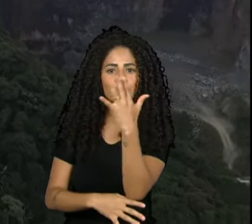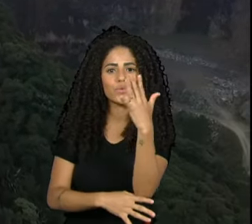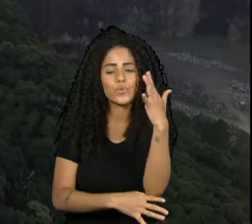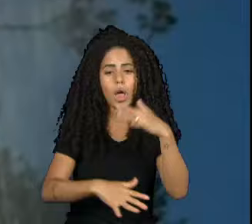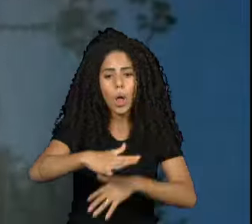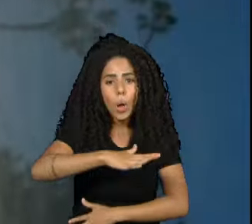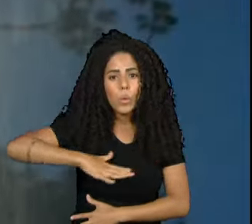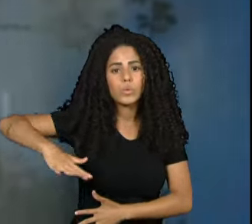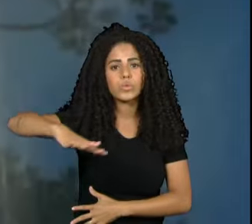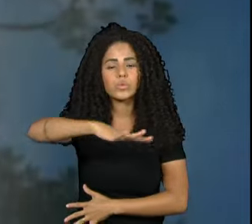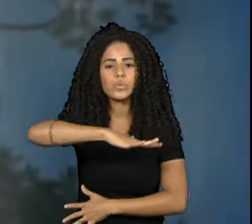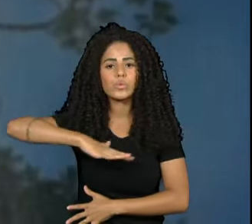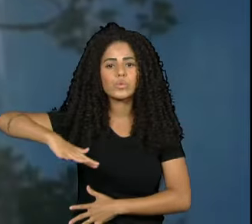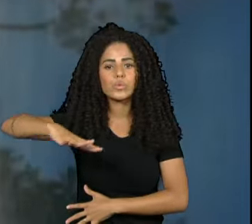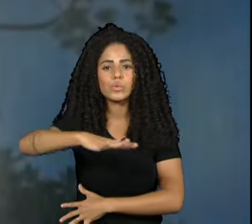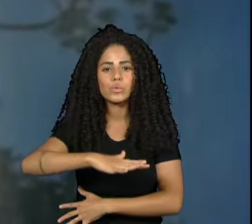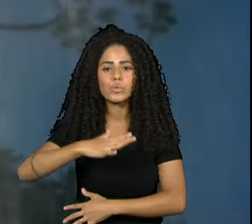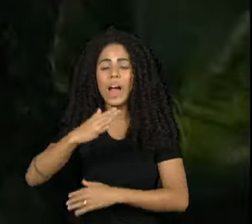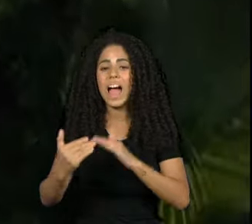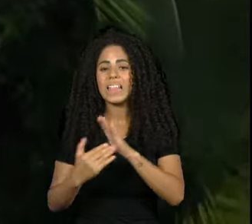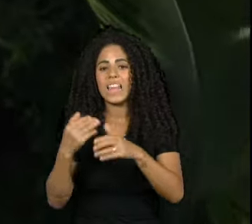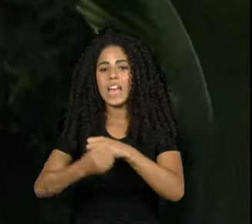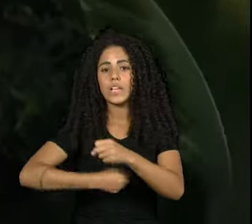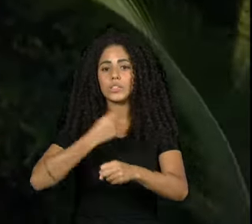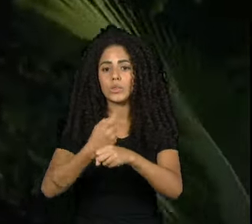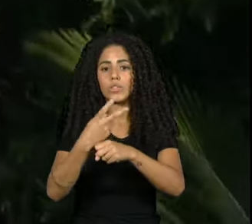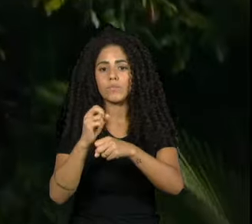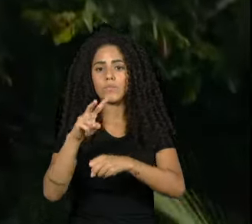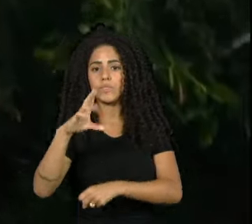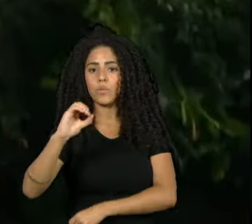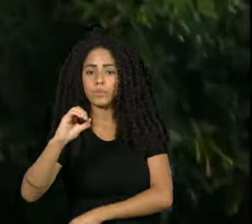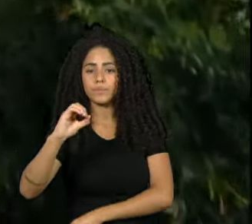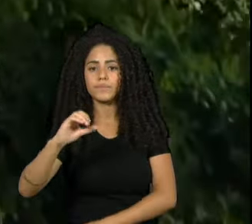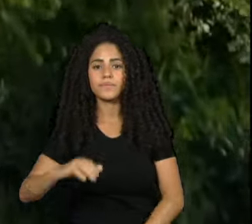nativa no estado até 2050.